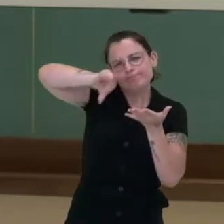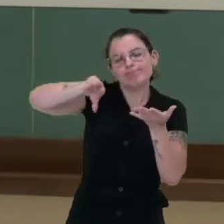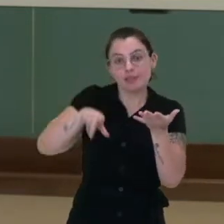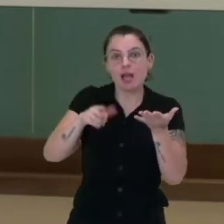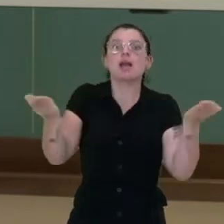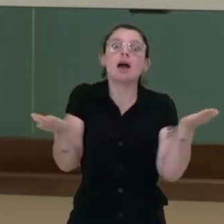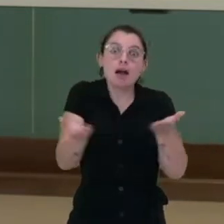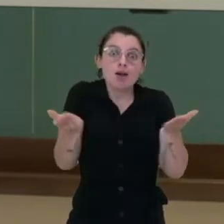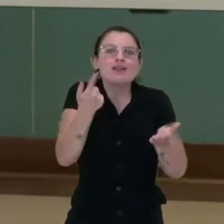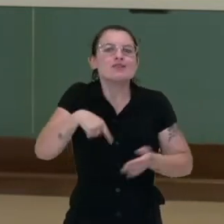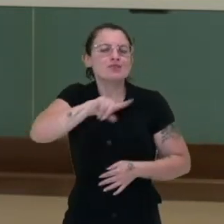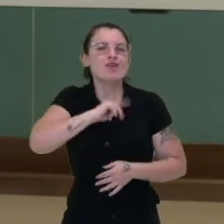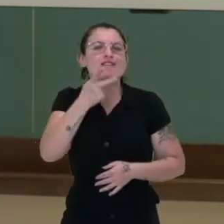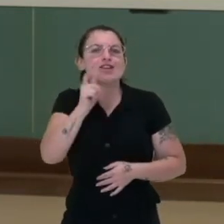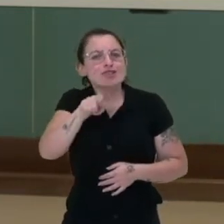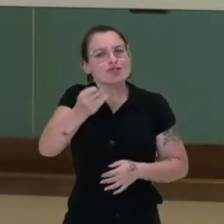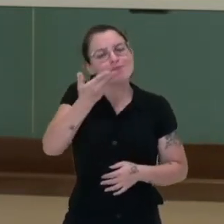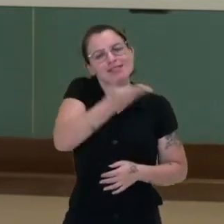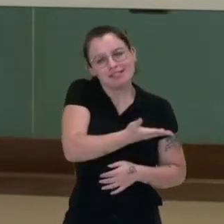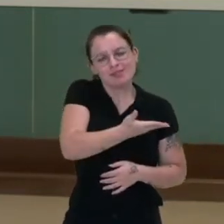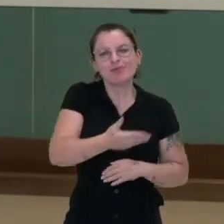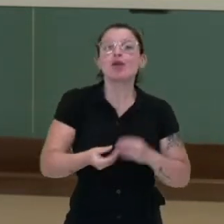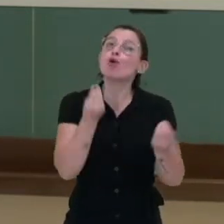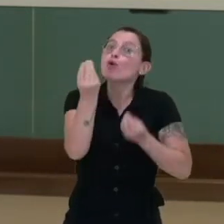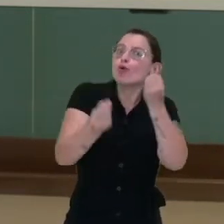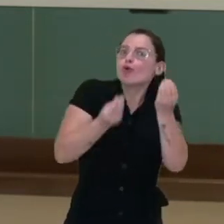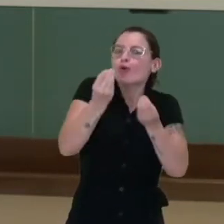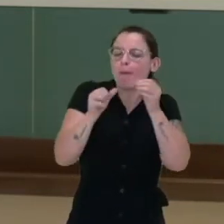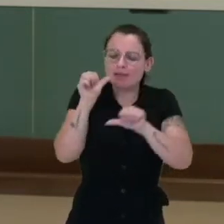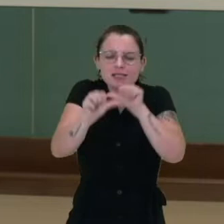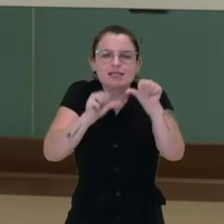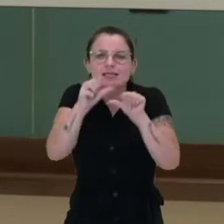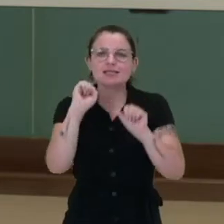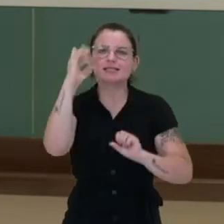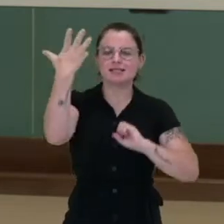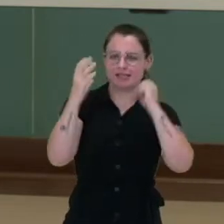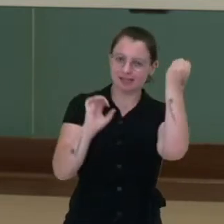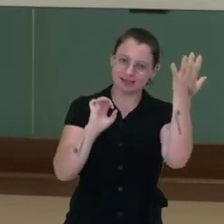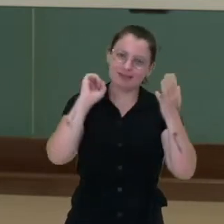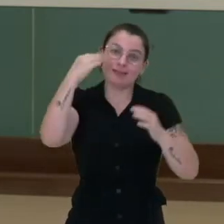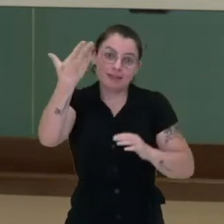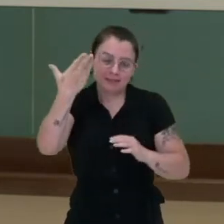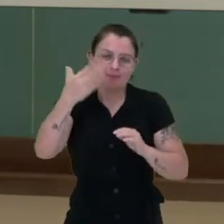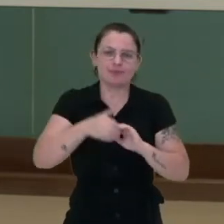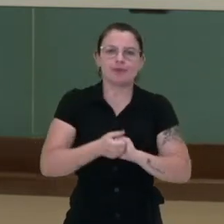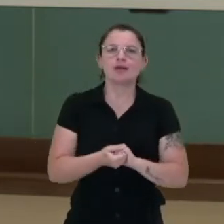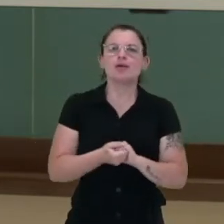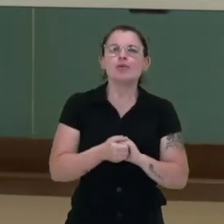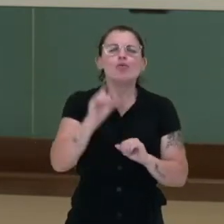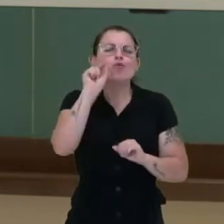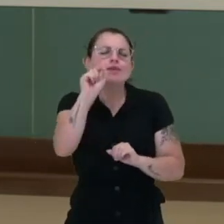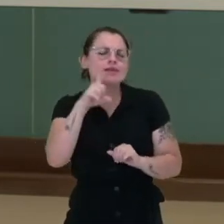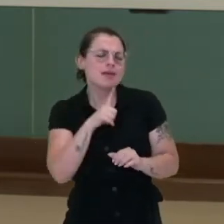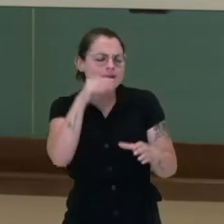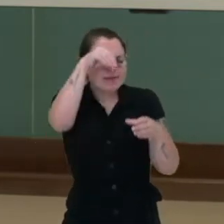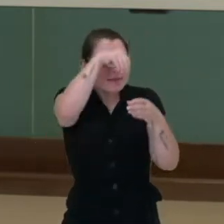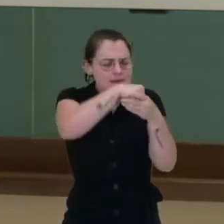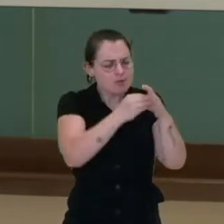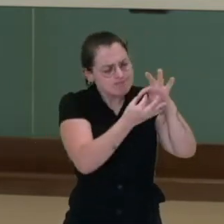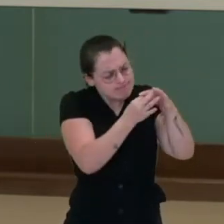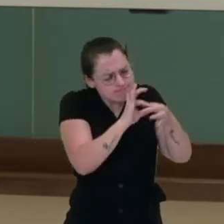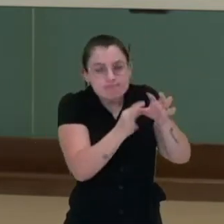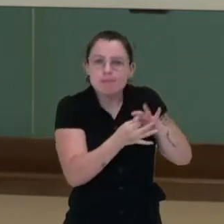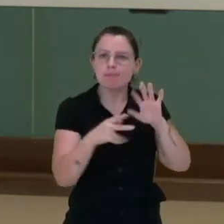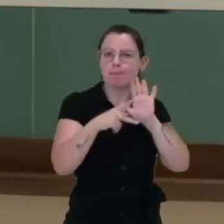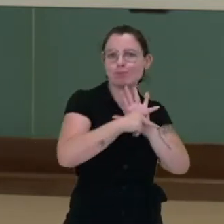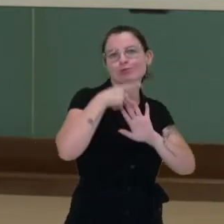falar sobre isso. Como essas transformações ocorrem graças à constituição, à composição